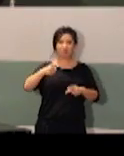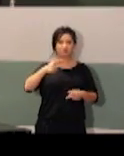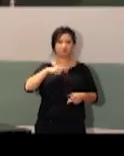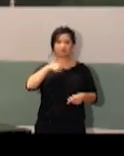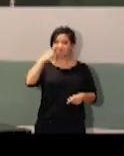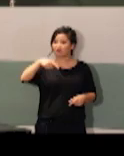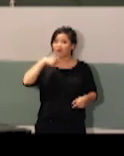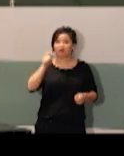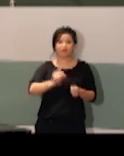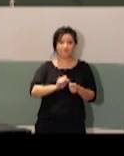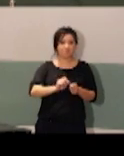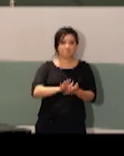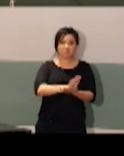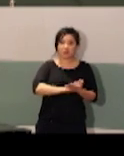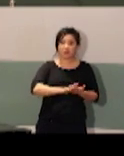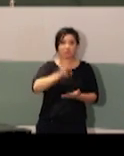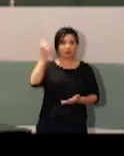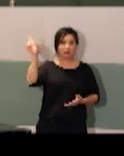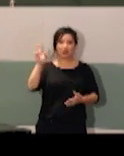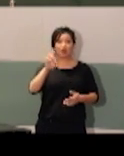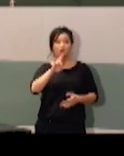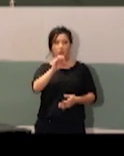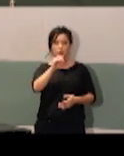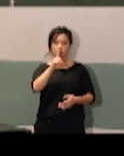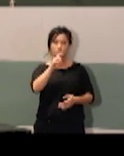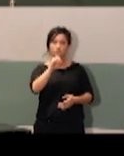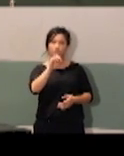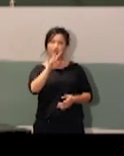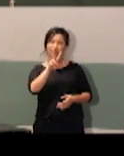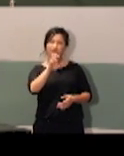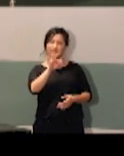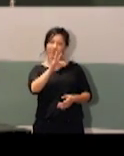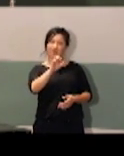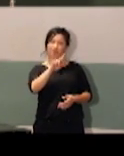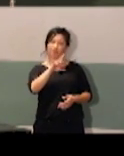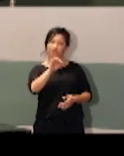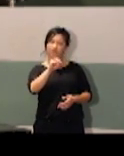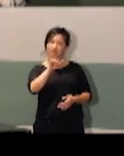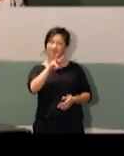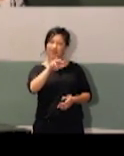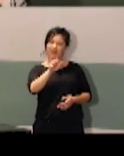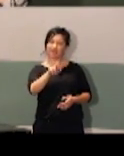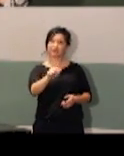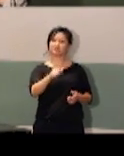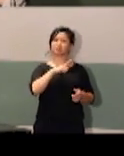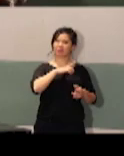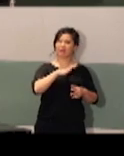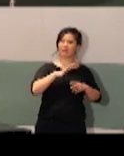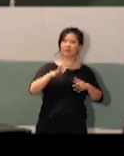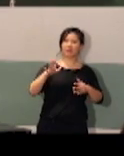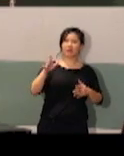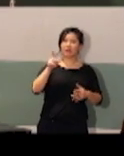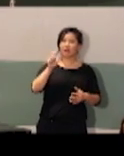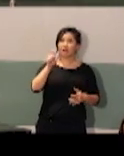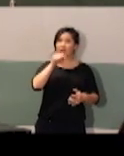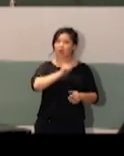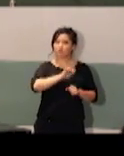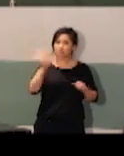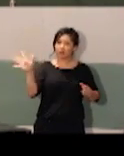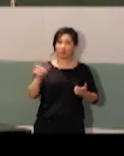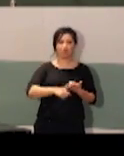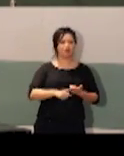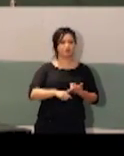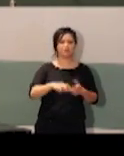que sai da roda ferroviária, passa pelo Esquia, Cia, Águas Claras, conecta com o metrô, atende ali no